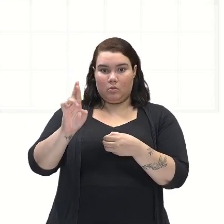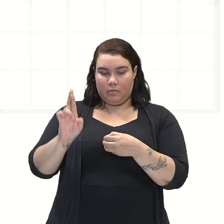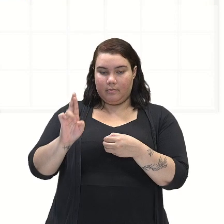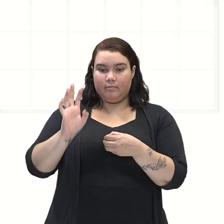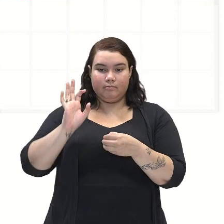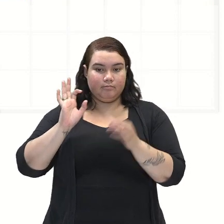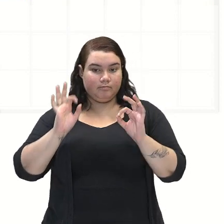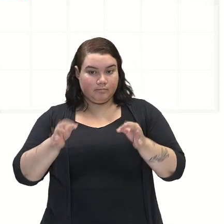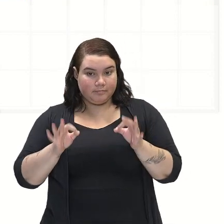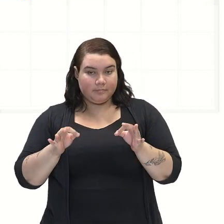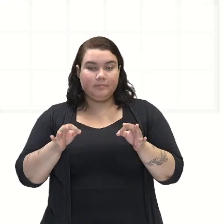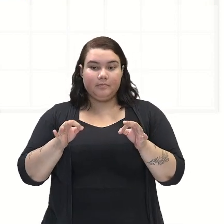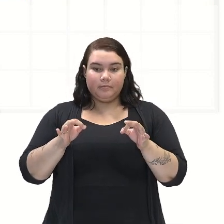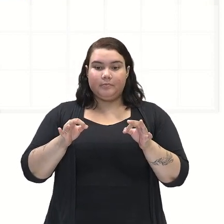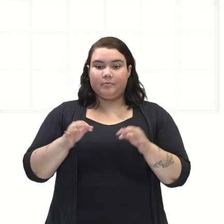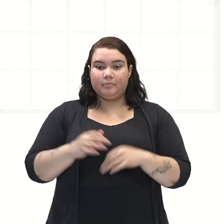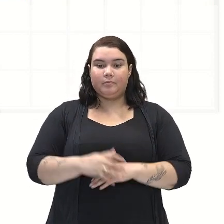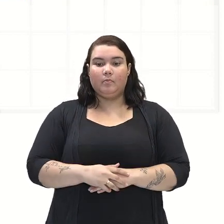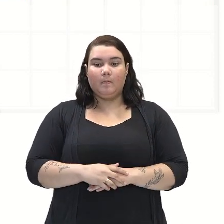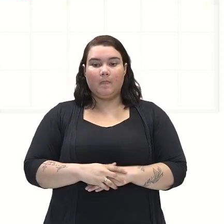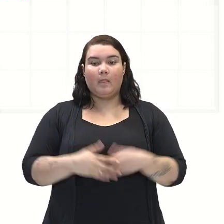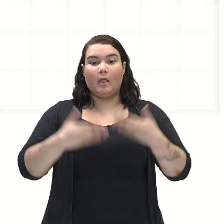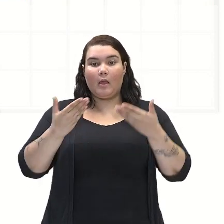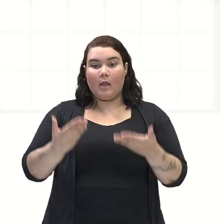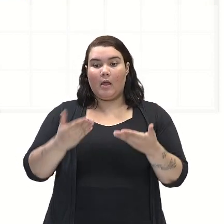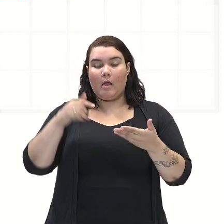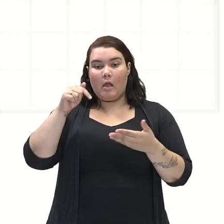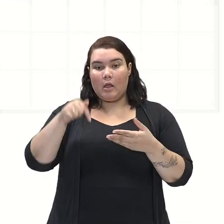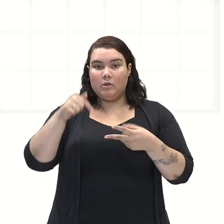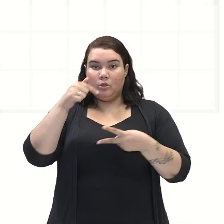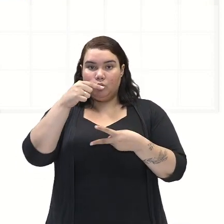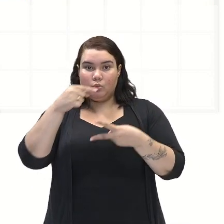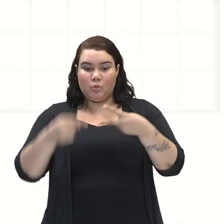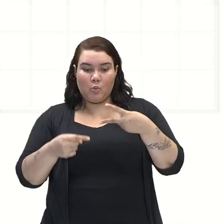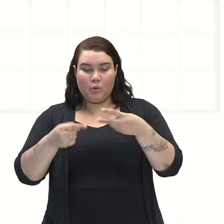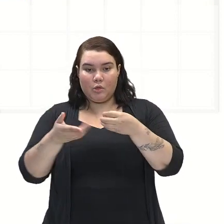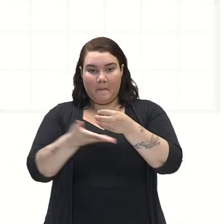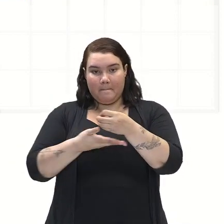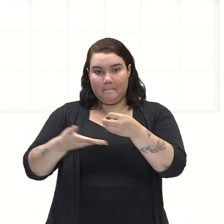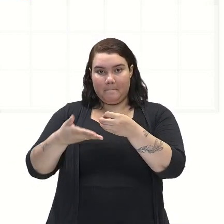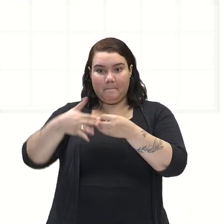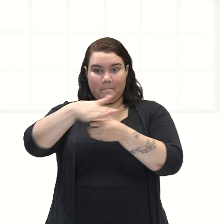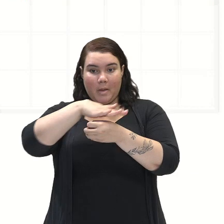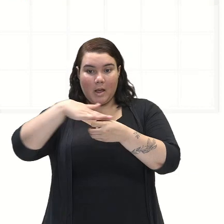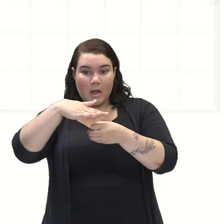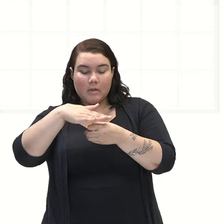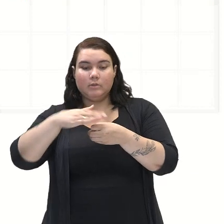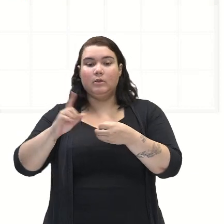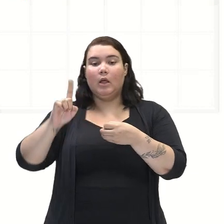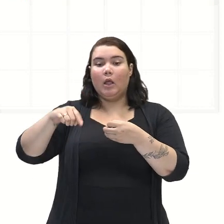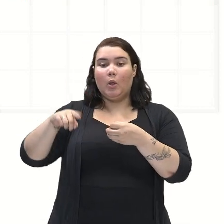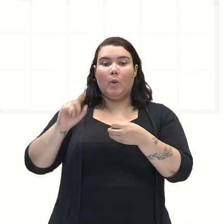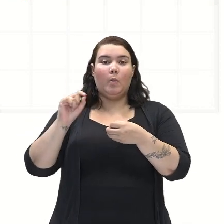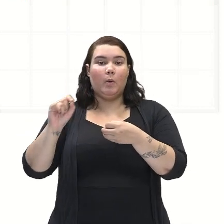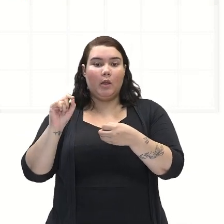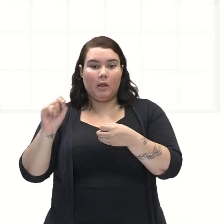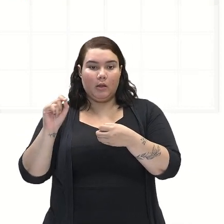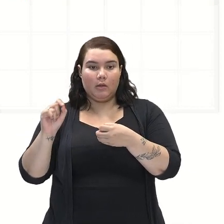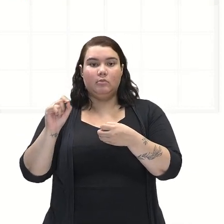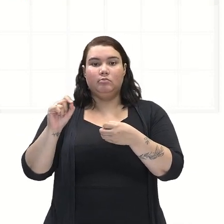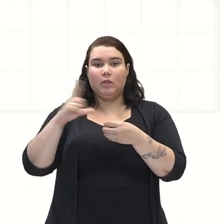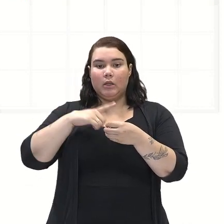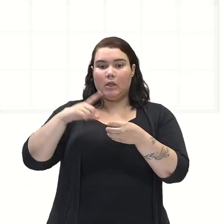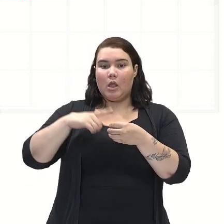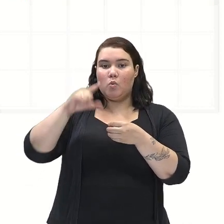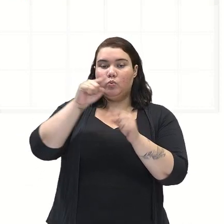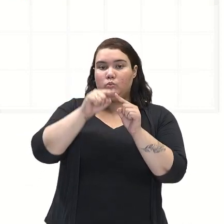superior, beleza? E essas bases, elas são algo, o quê?